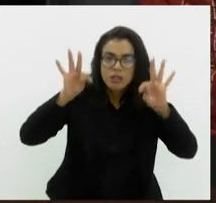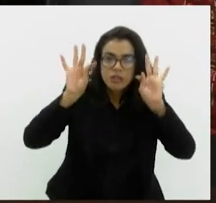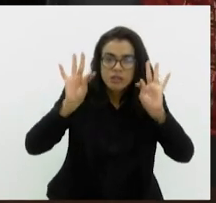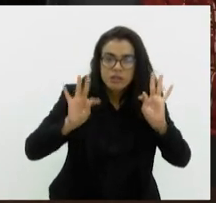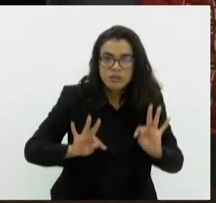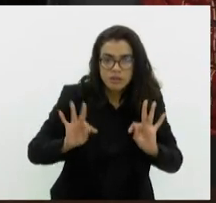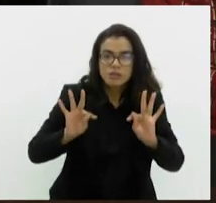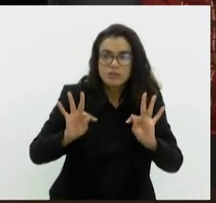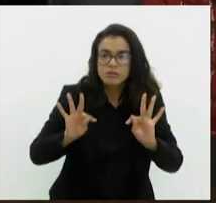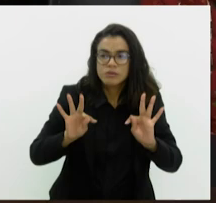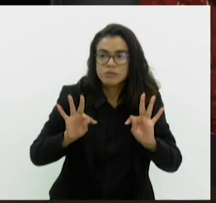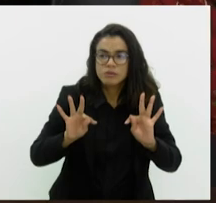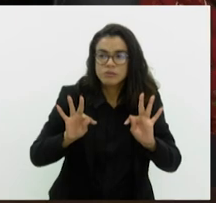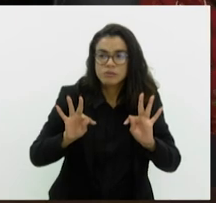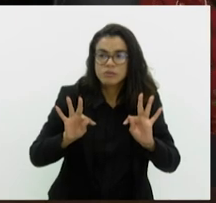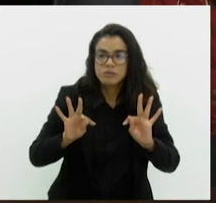seguinte: